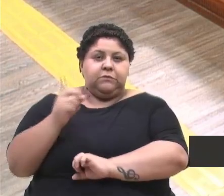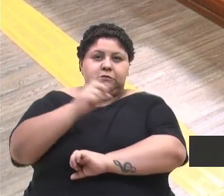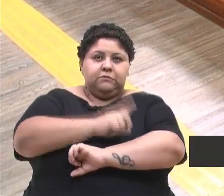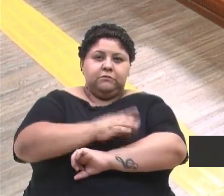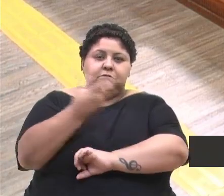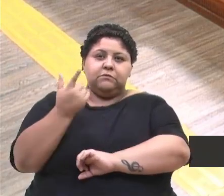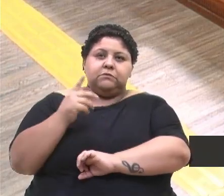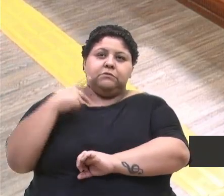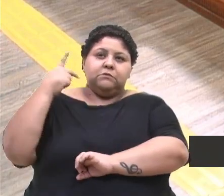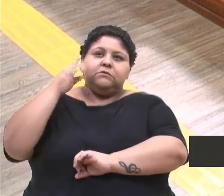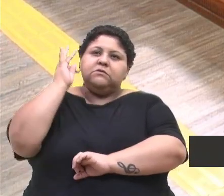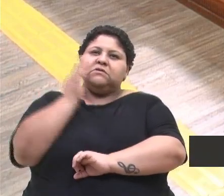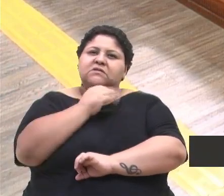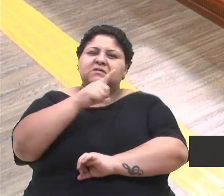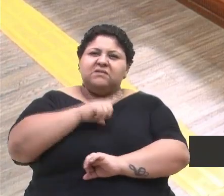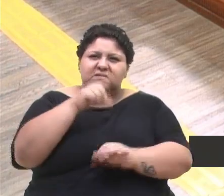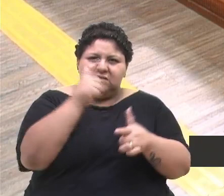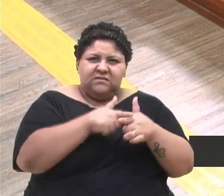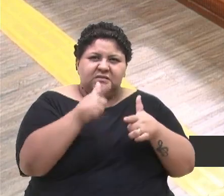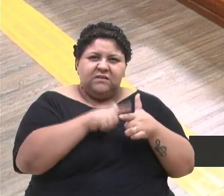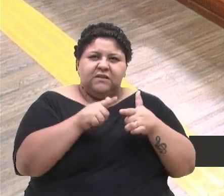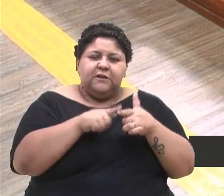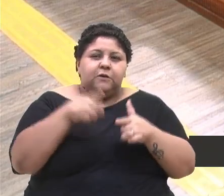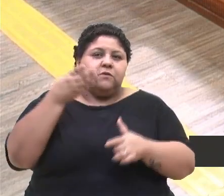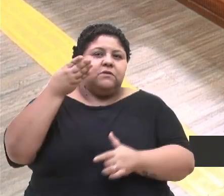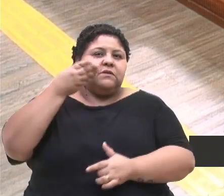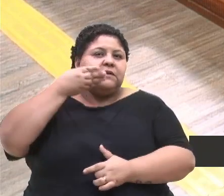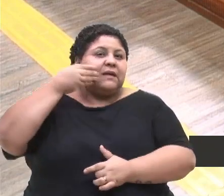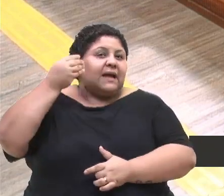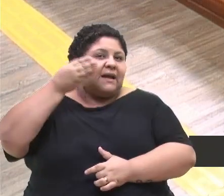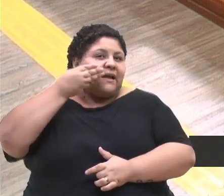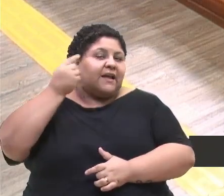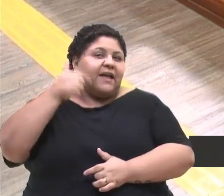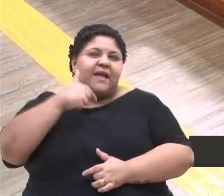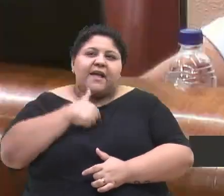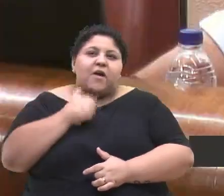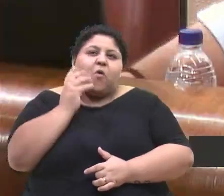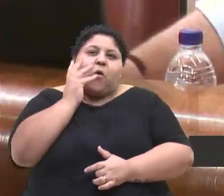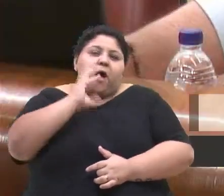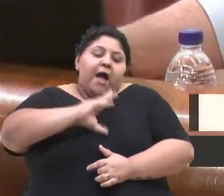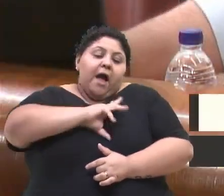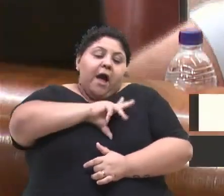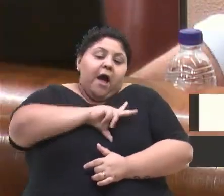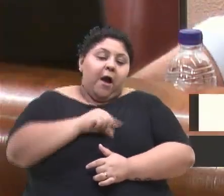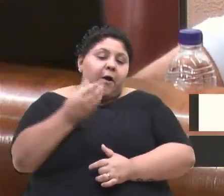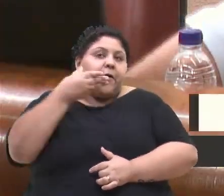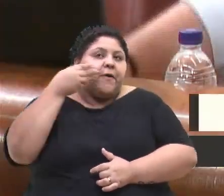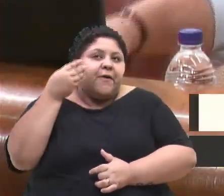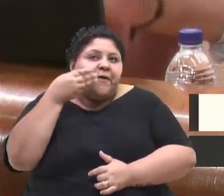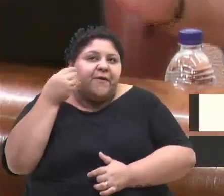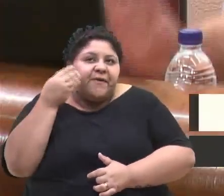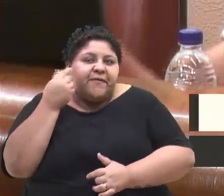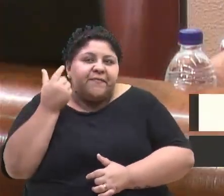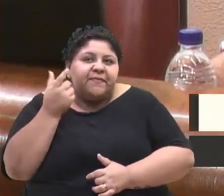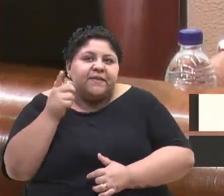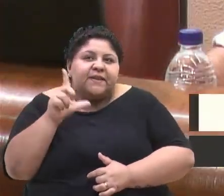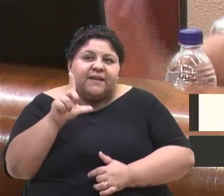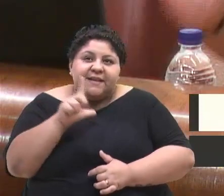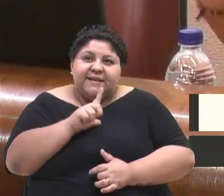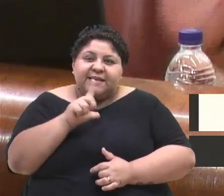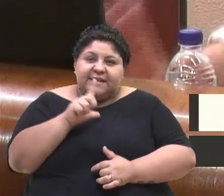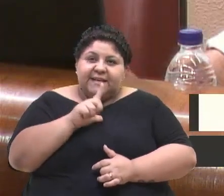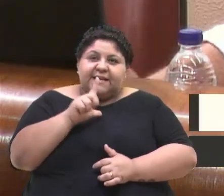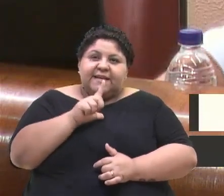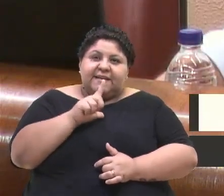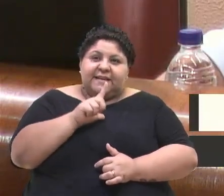Tati trouxe uma situação em relação aos gatos, né? Eu sou um gateiro que tenho até página lá com 33 mil seguidores